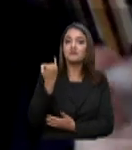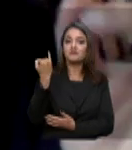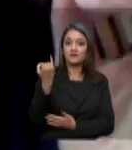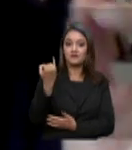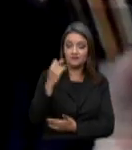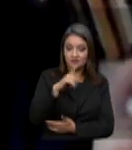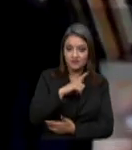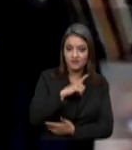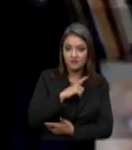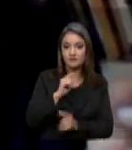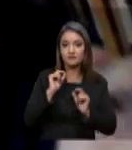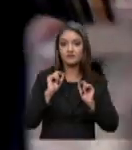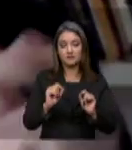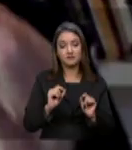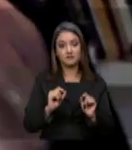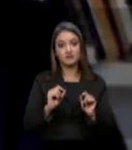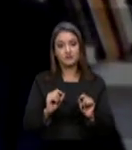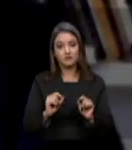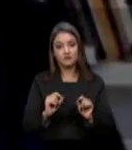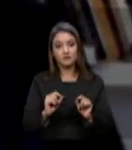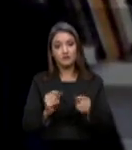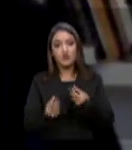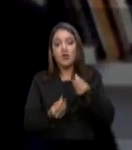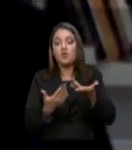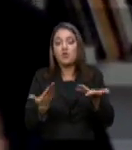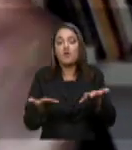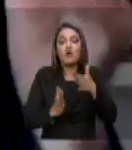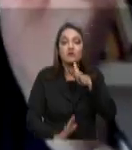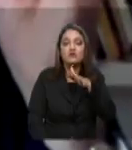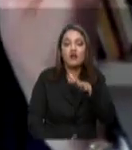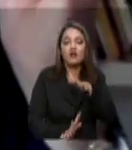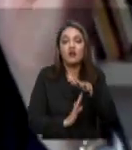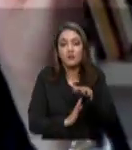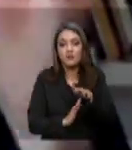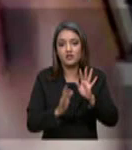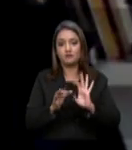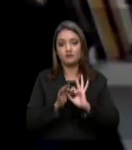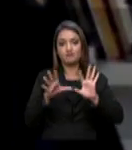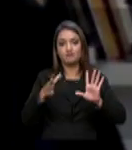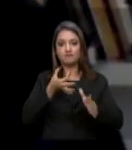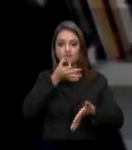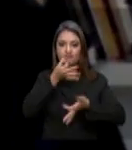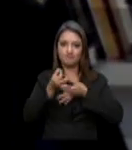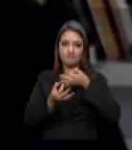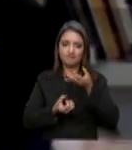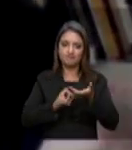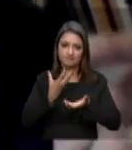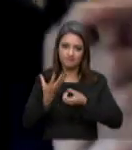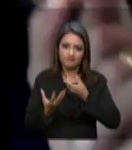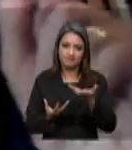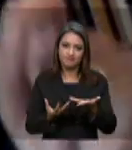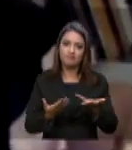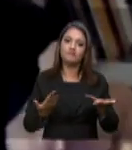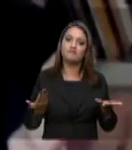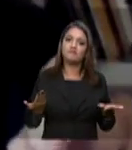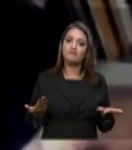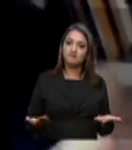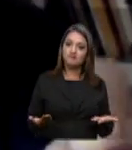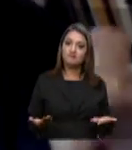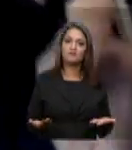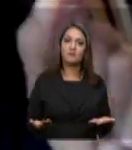delimitar e definir os limites da liberdade de expressão a sua